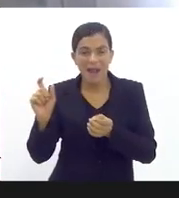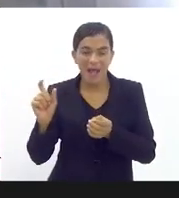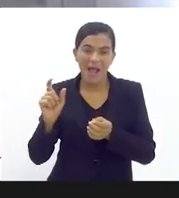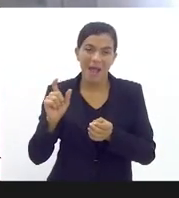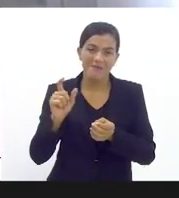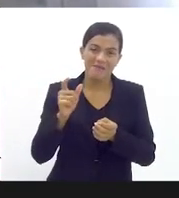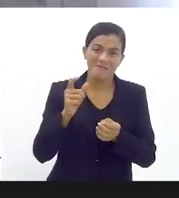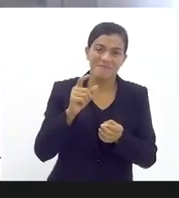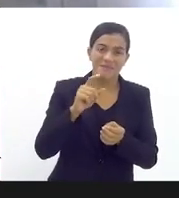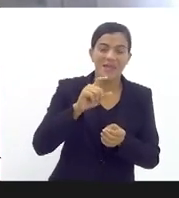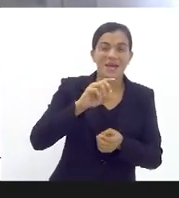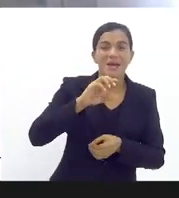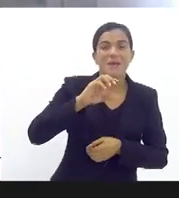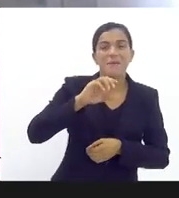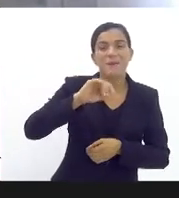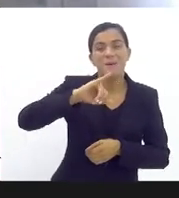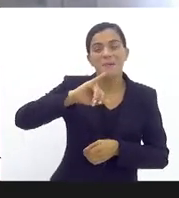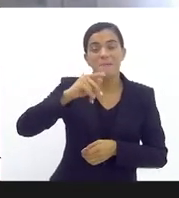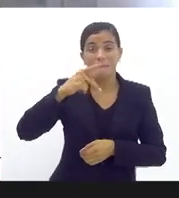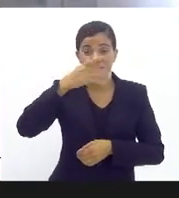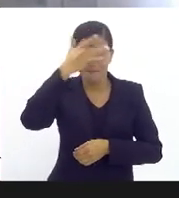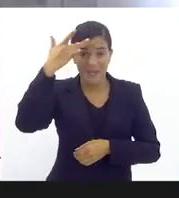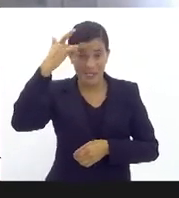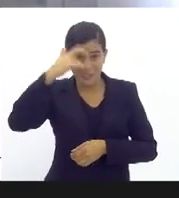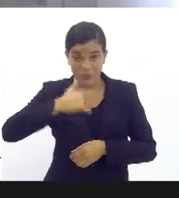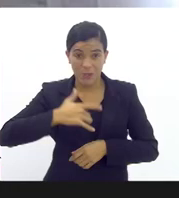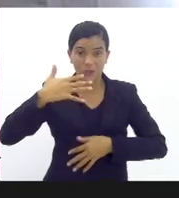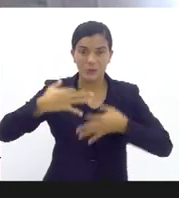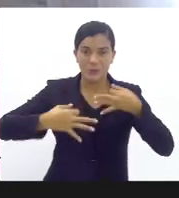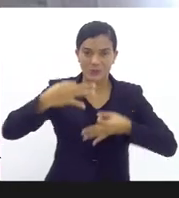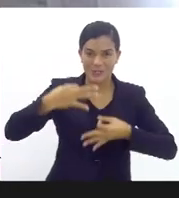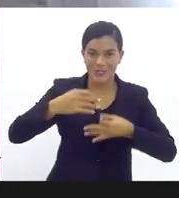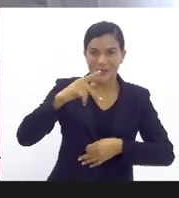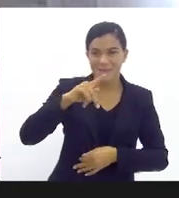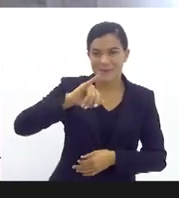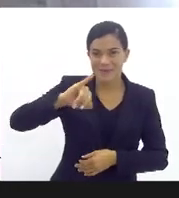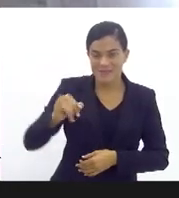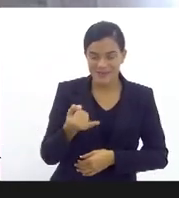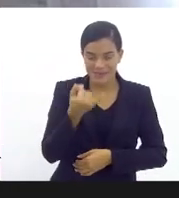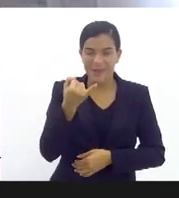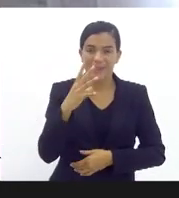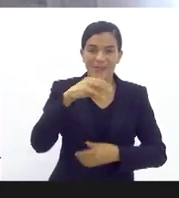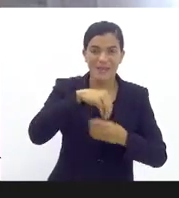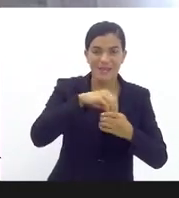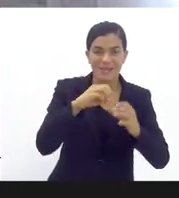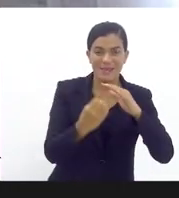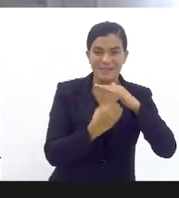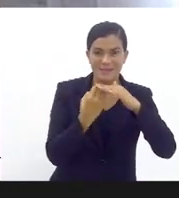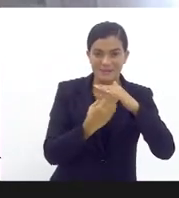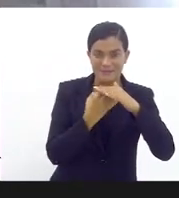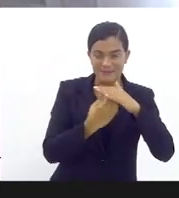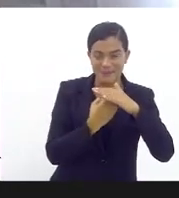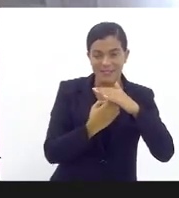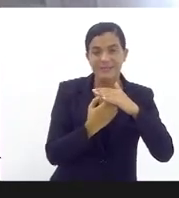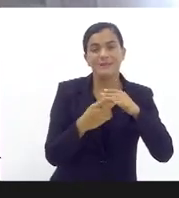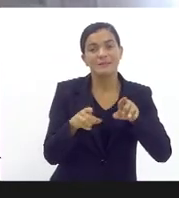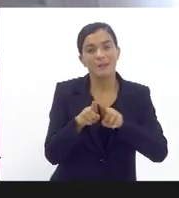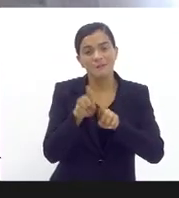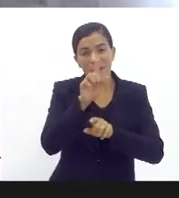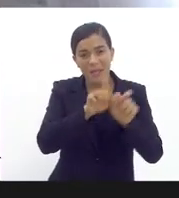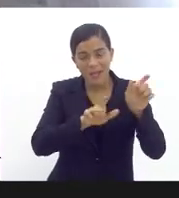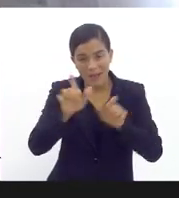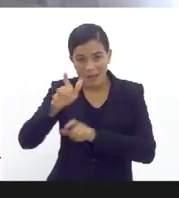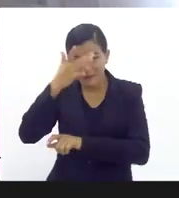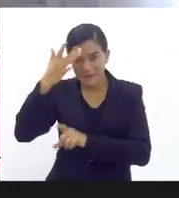ser PJ, e essa contratação dentro das empresas e pessoas, e as pessoas